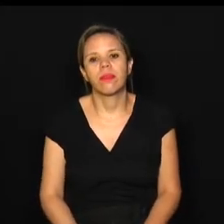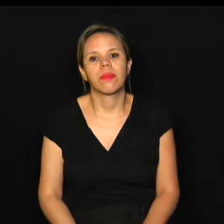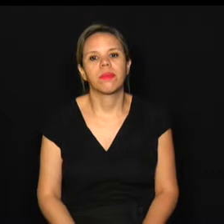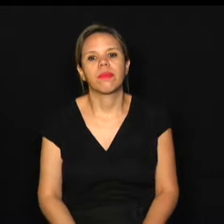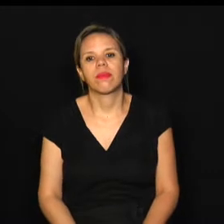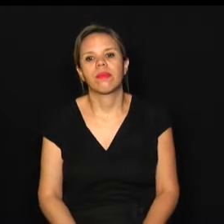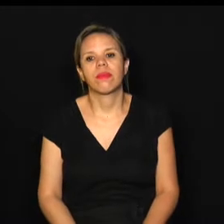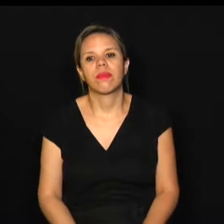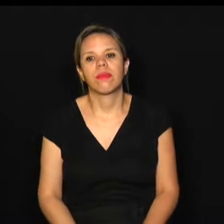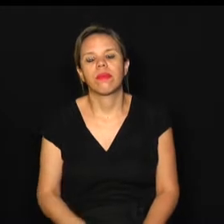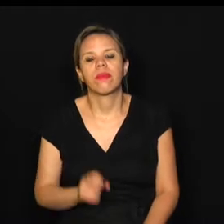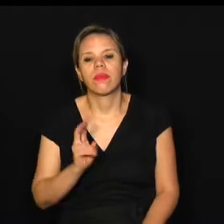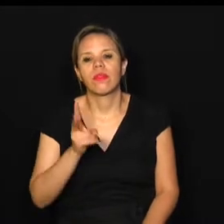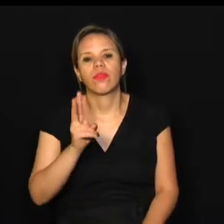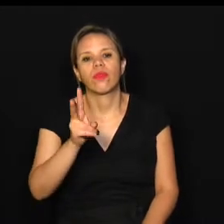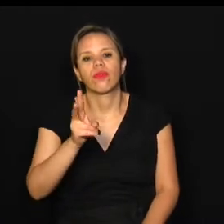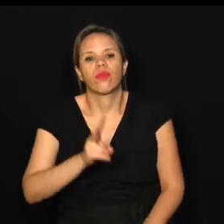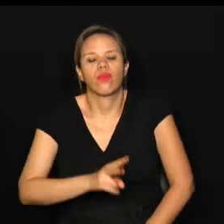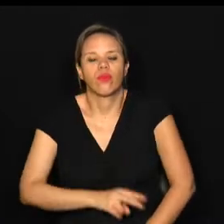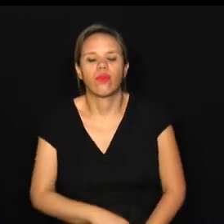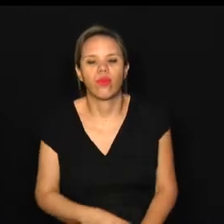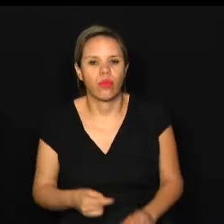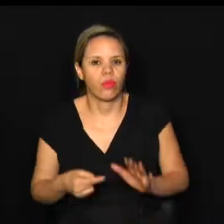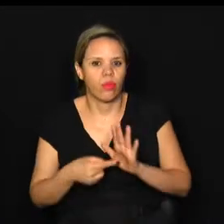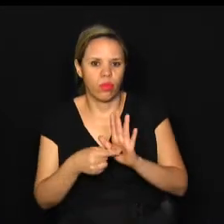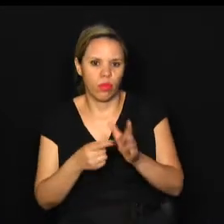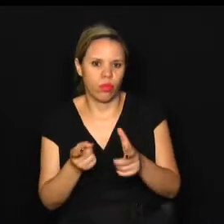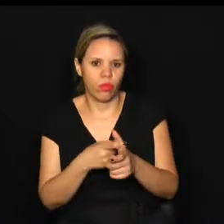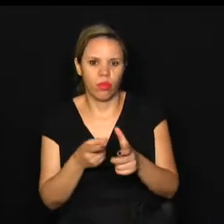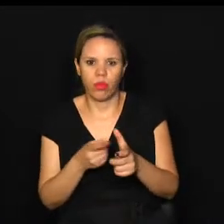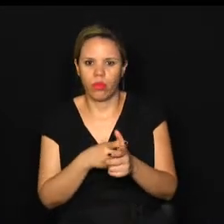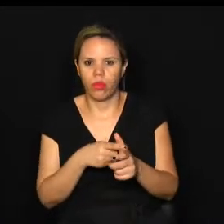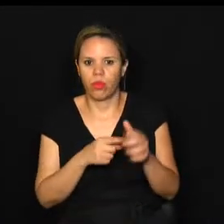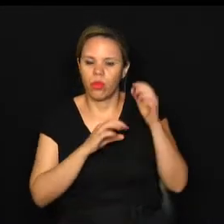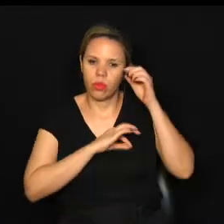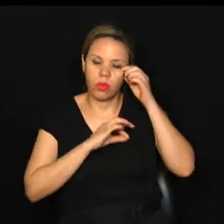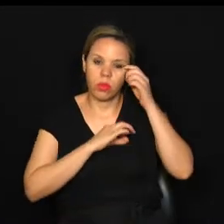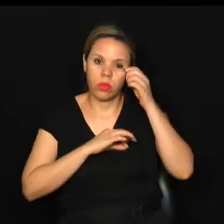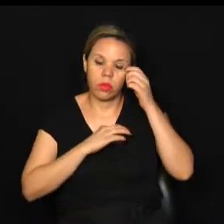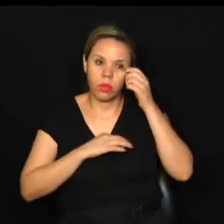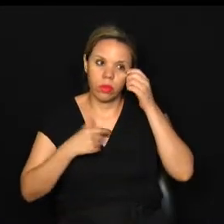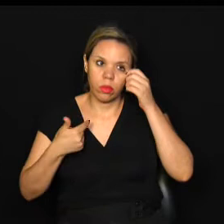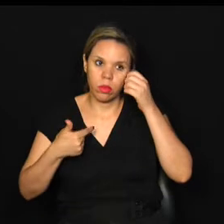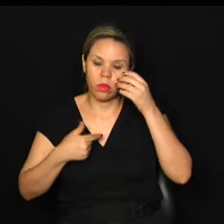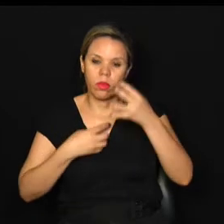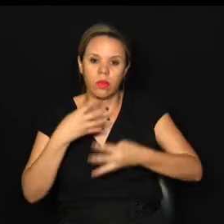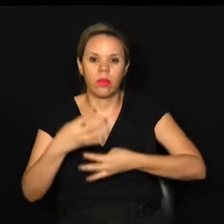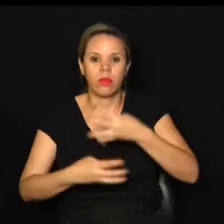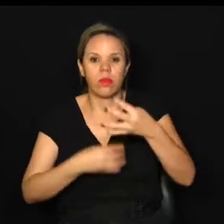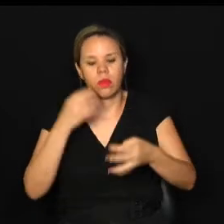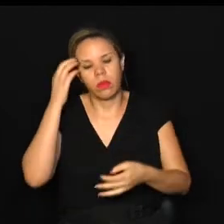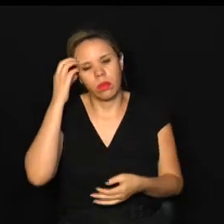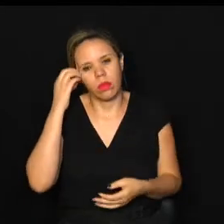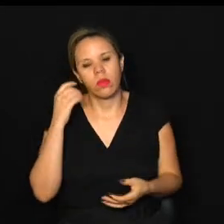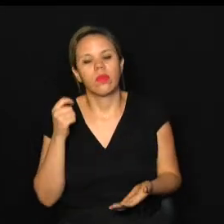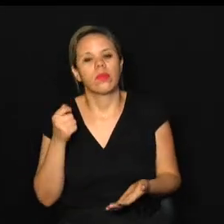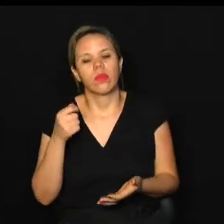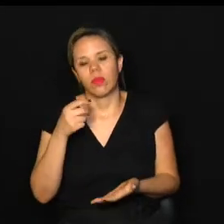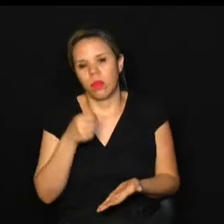Dando continuidade, então, à nossa demonstrativa da despesa com pessoal do segundo quadrimestre, a nossa despesa bruta de